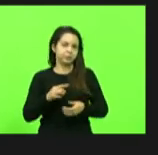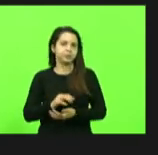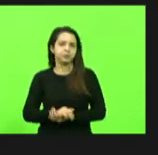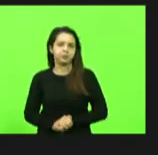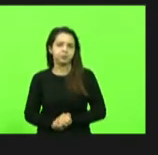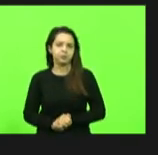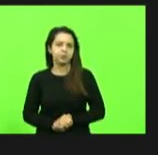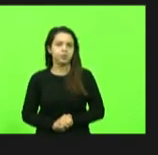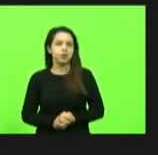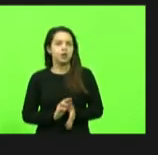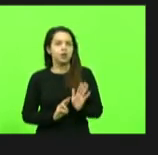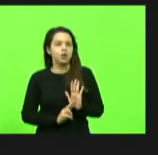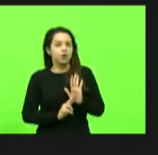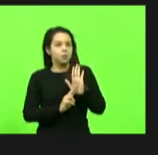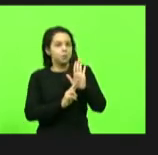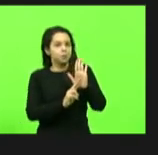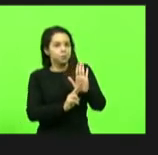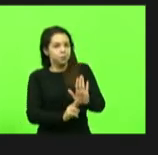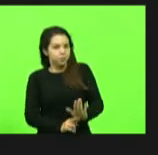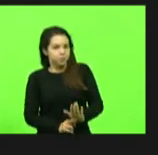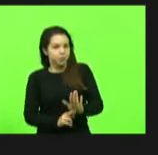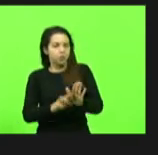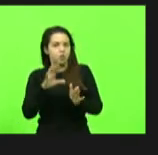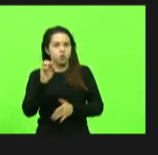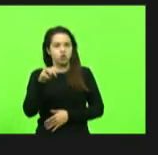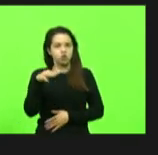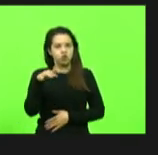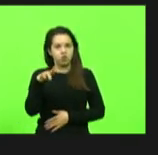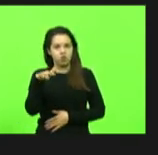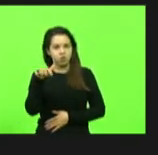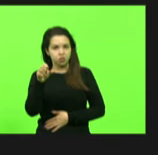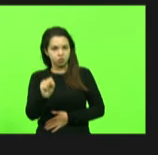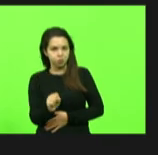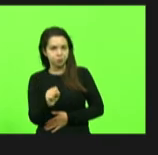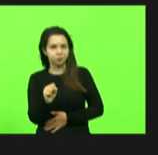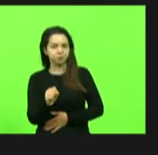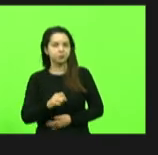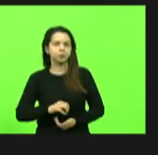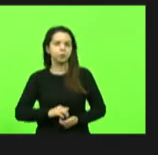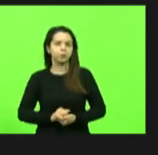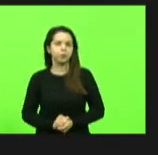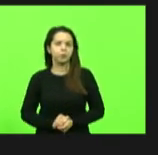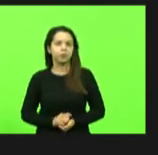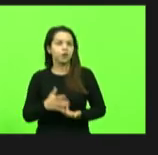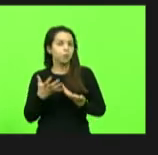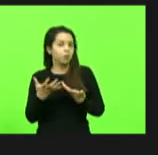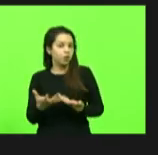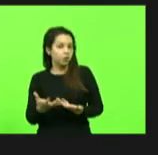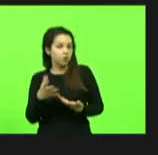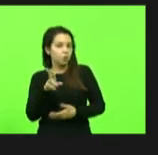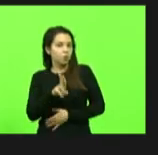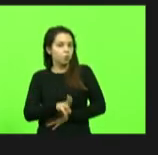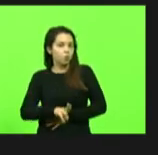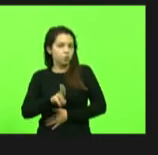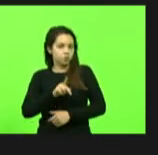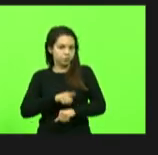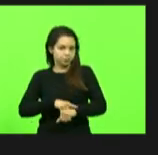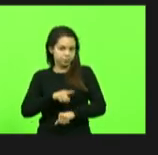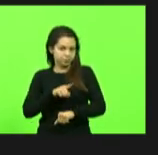do Colegiado Estadual de Gestores Municipais, gostaria de utilizar a